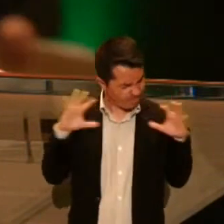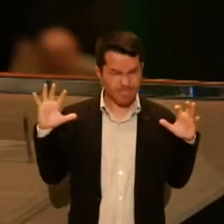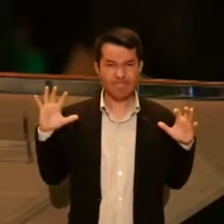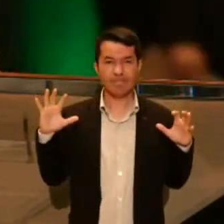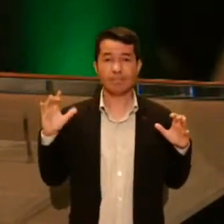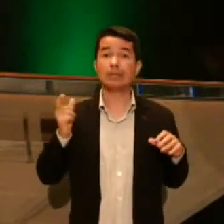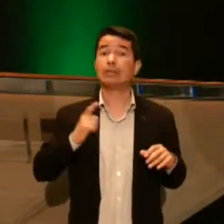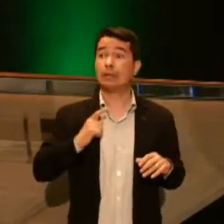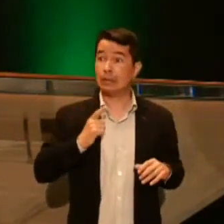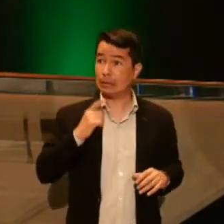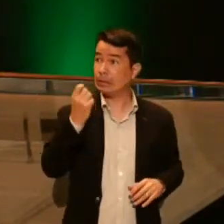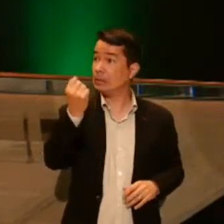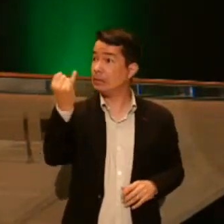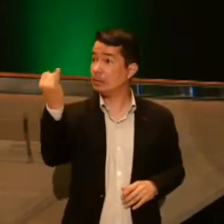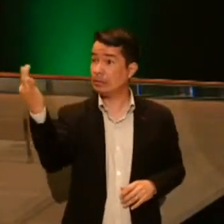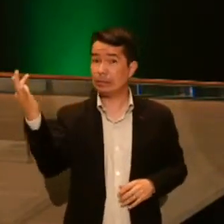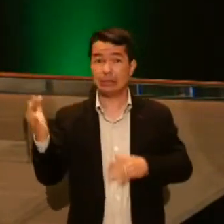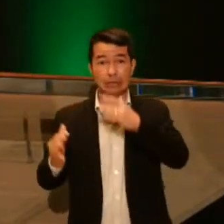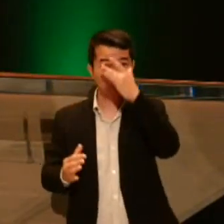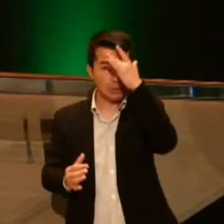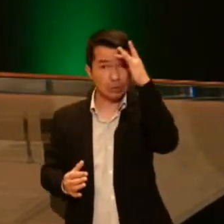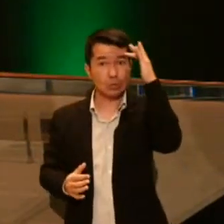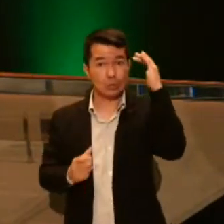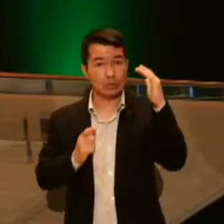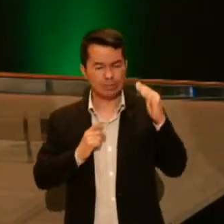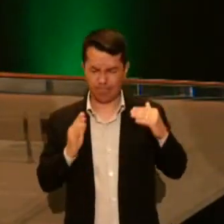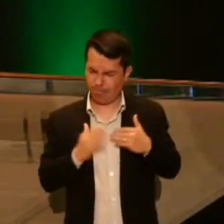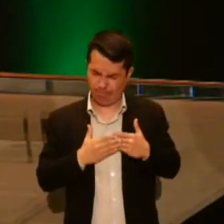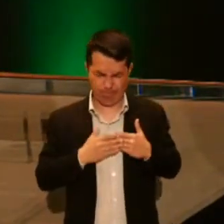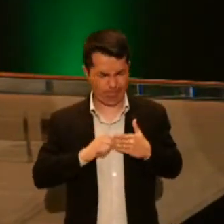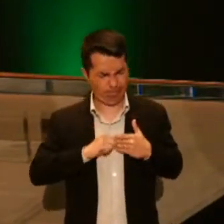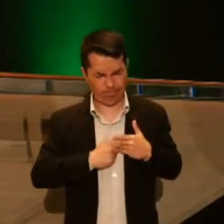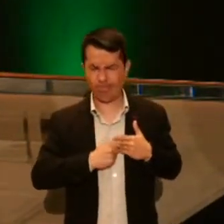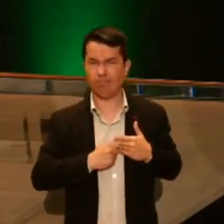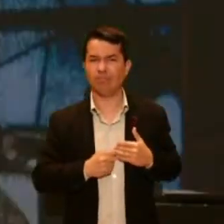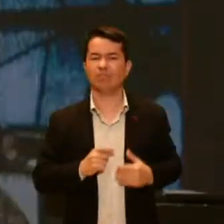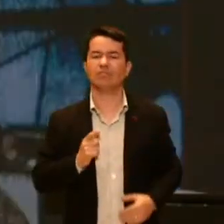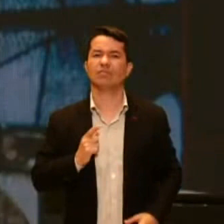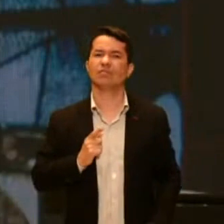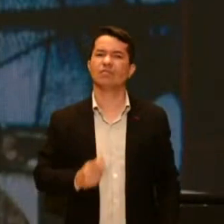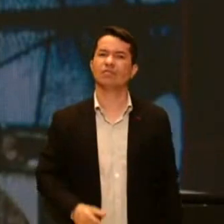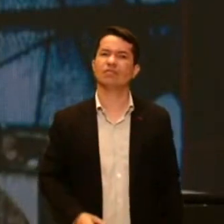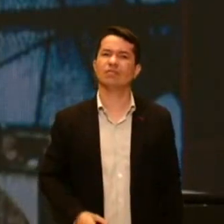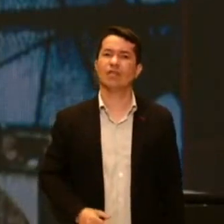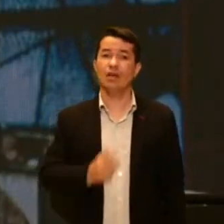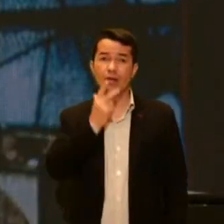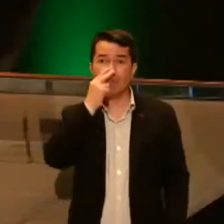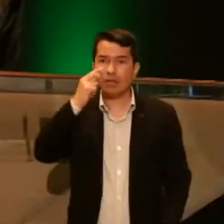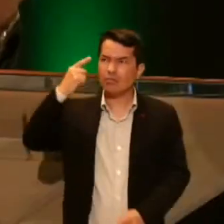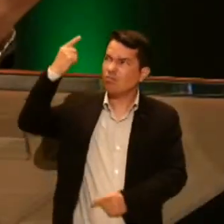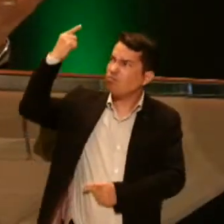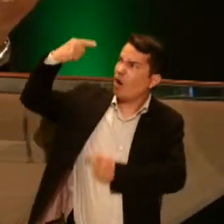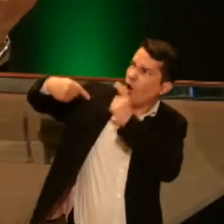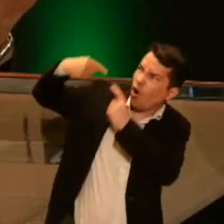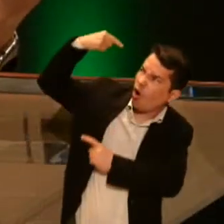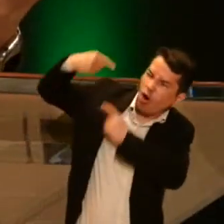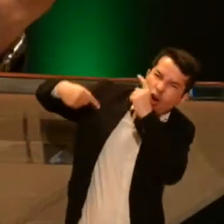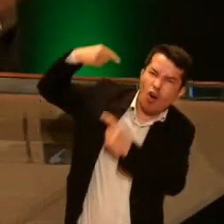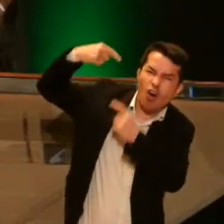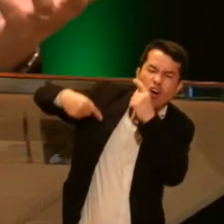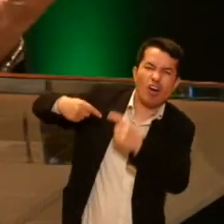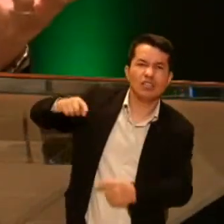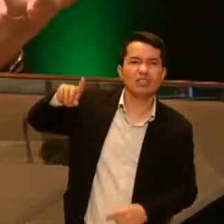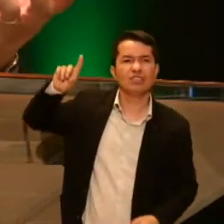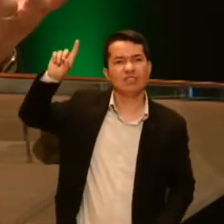mensagem, lutam com Deus. Às vezes lutam não somente com Deus, mas com